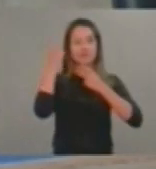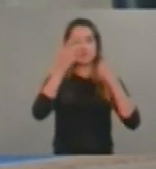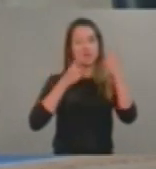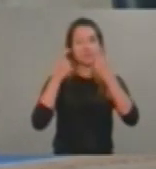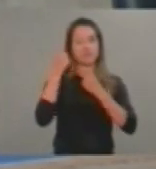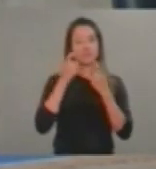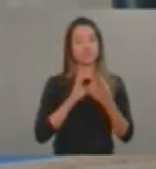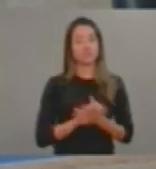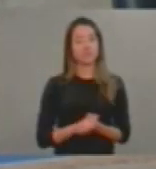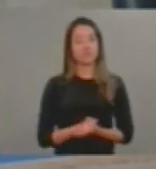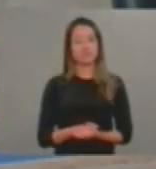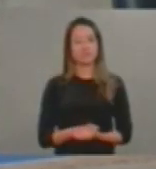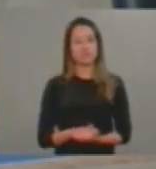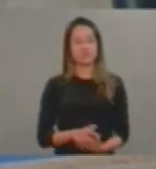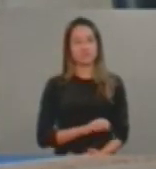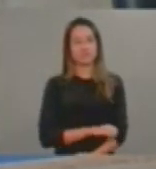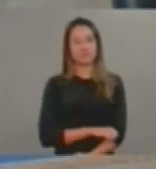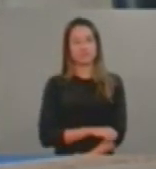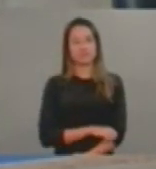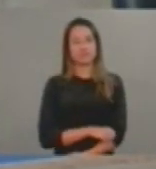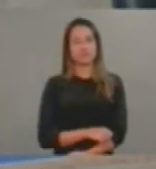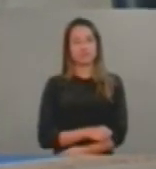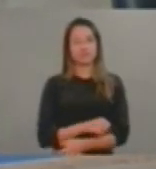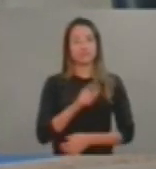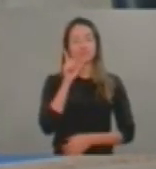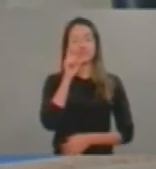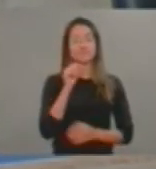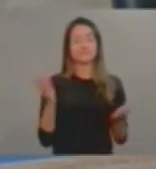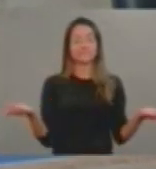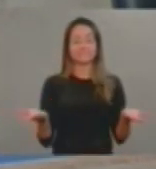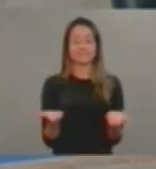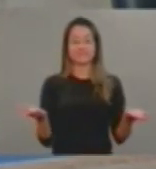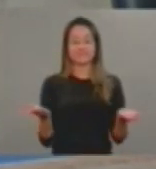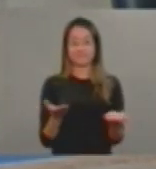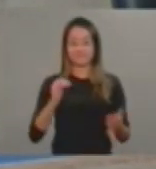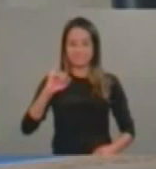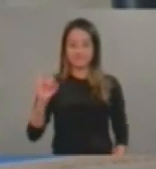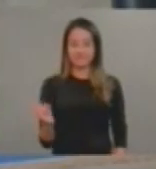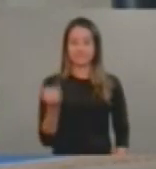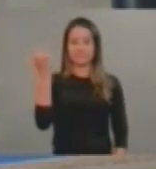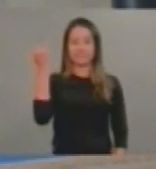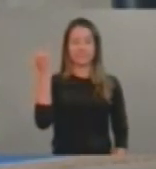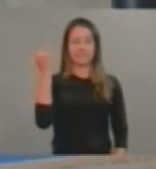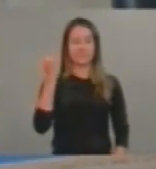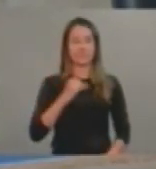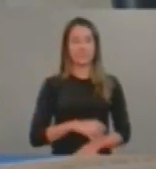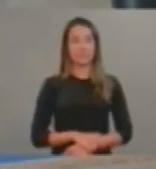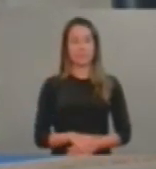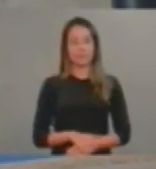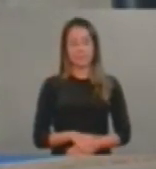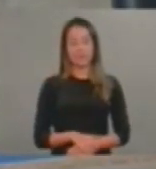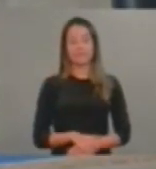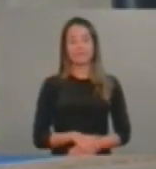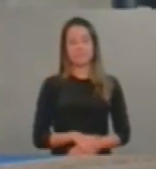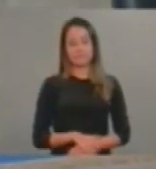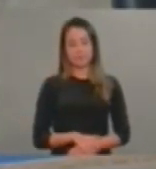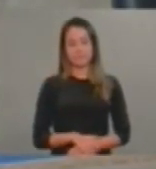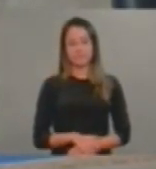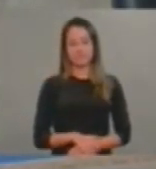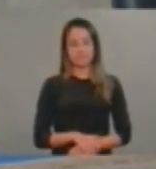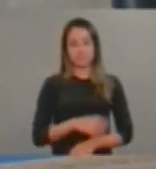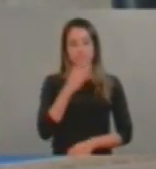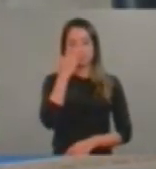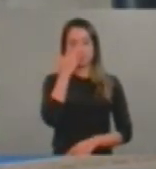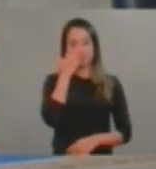nosso estado. E quem hoje teve a oportunidade de ler o jornal Diário do Nordeste, com certeza se preocupou muito